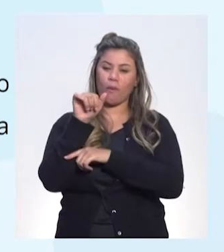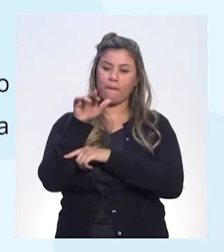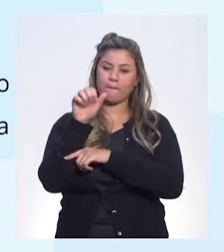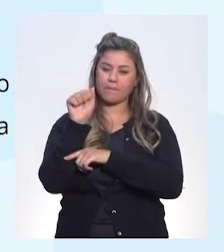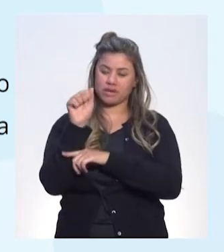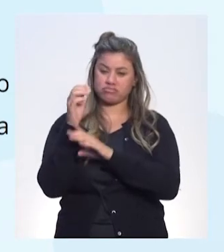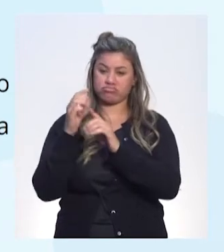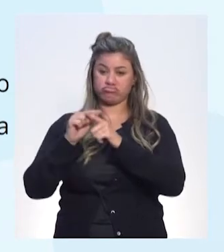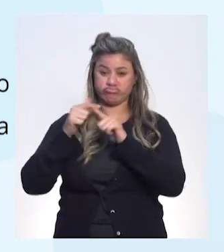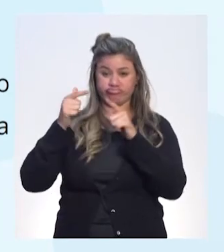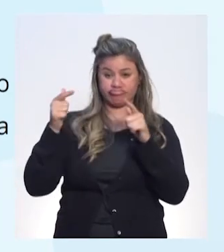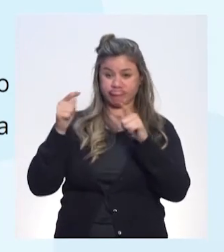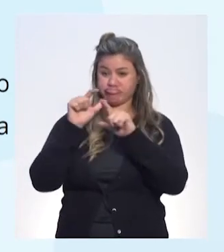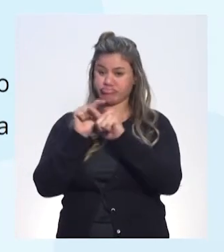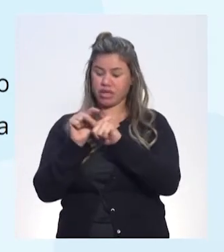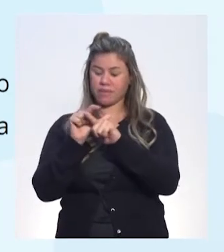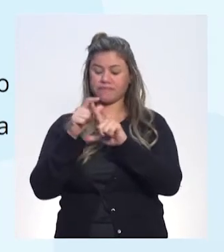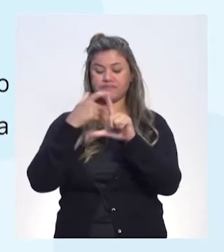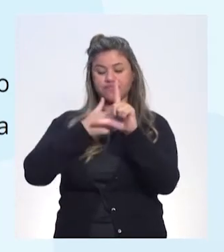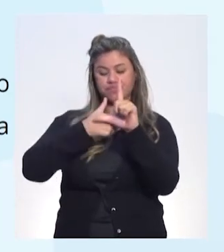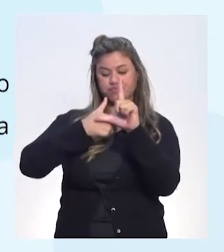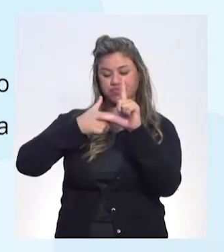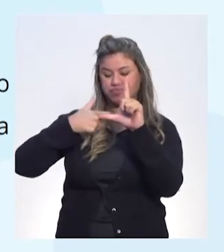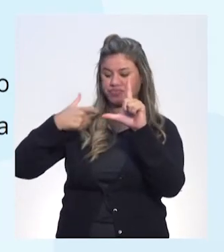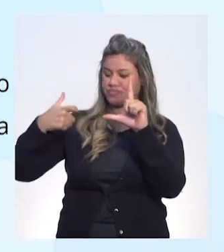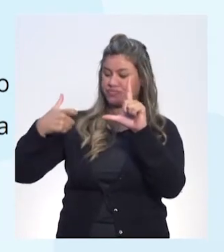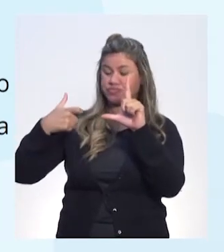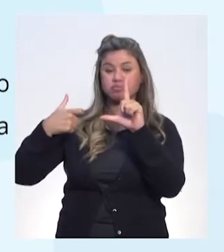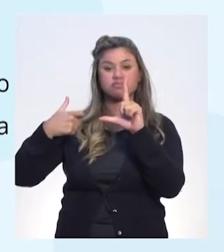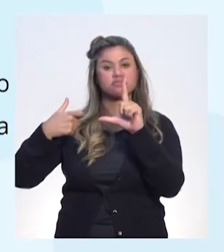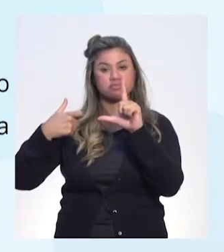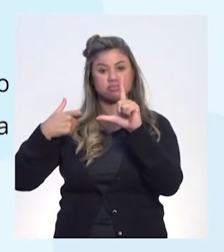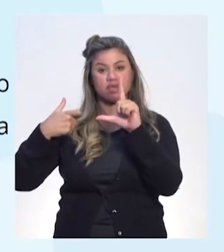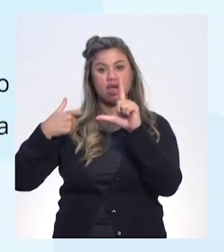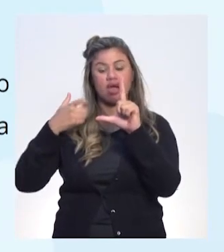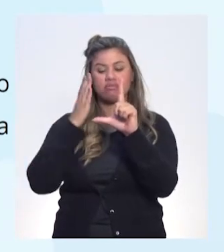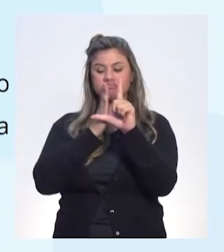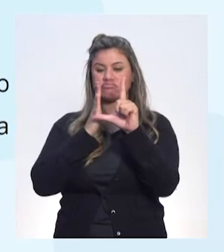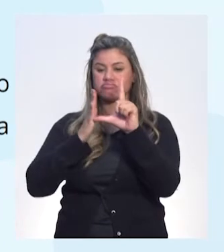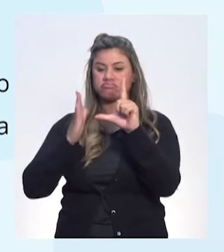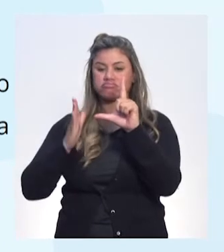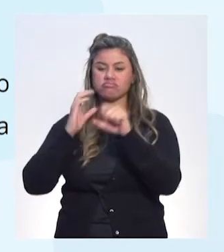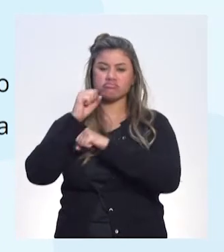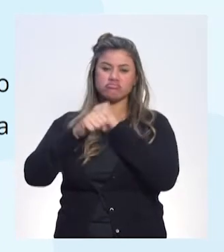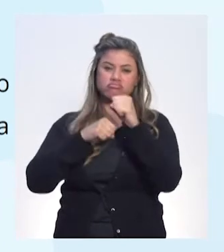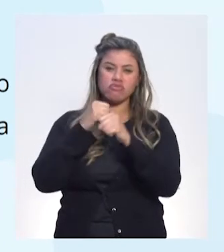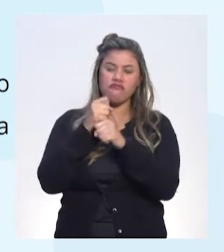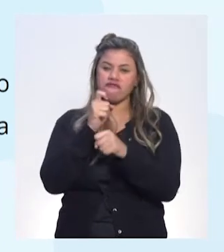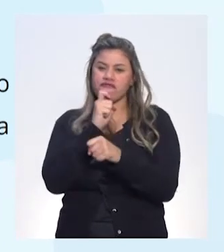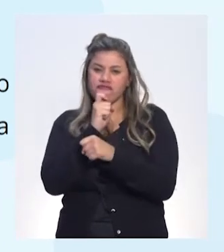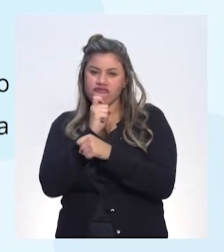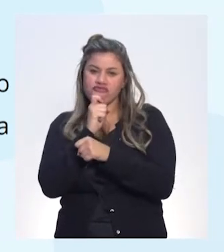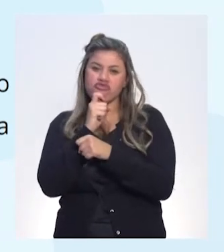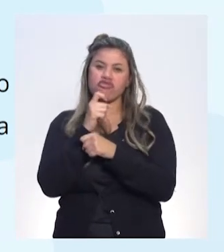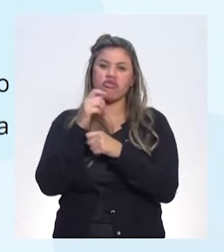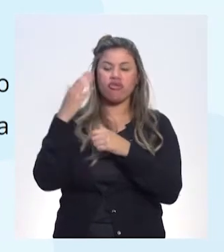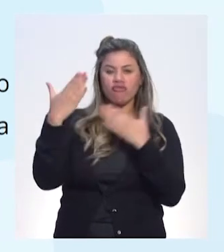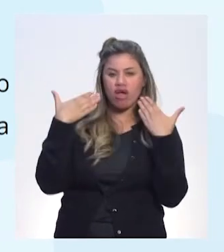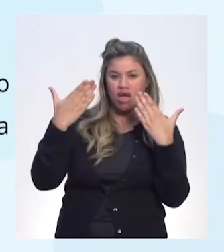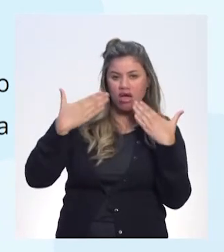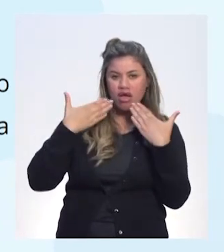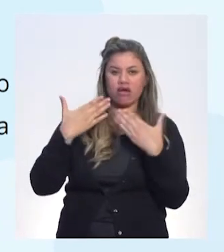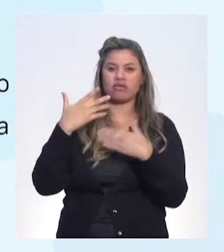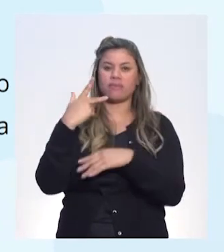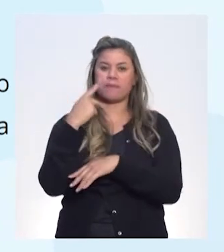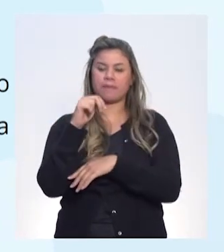e no eixo X que você coloque as estações do ano, é claro, né? Porque se eu já tenho verão e aí já